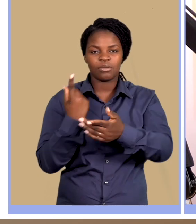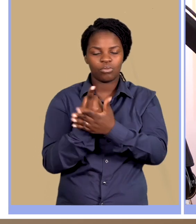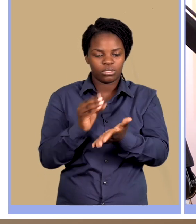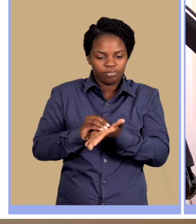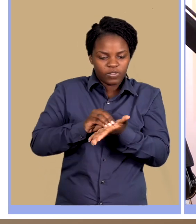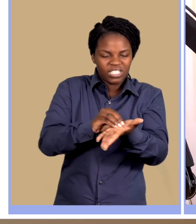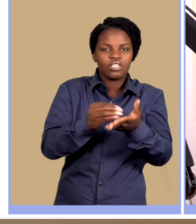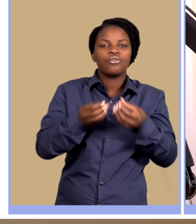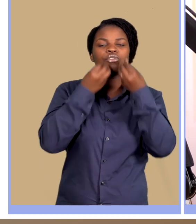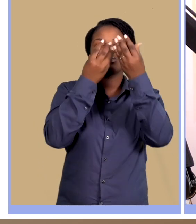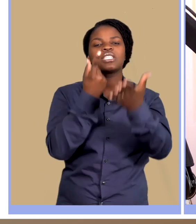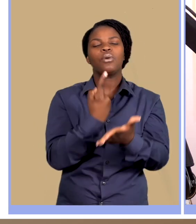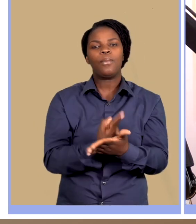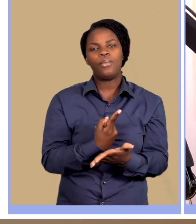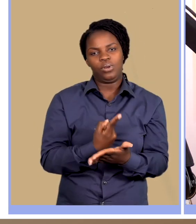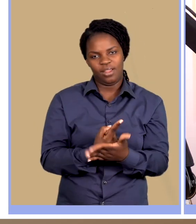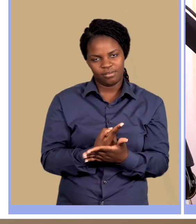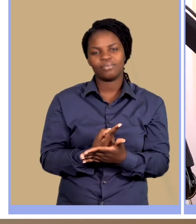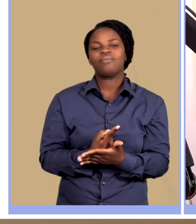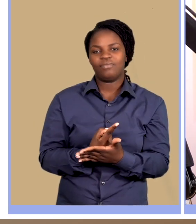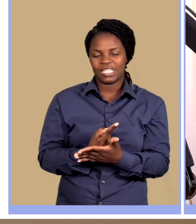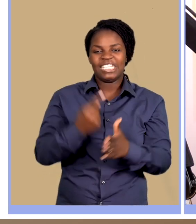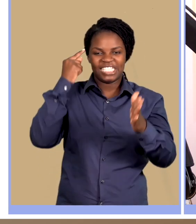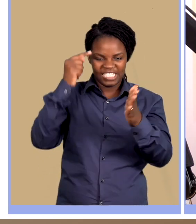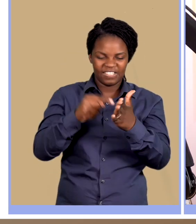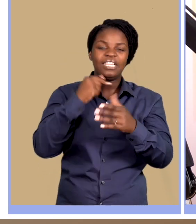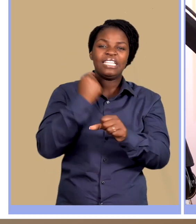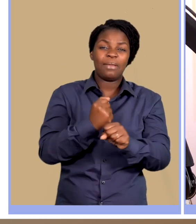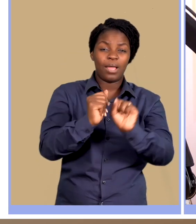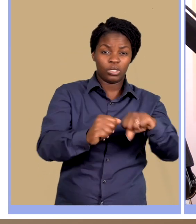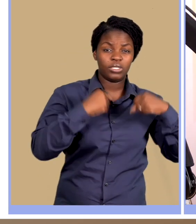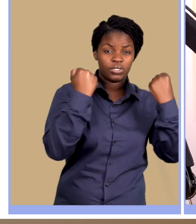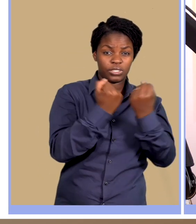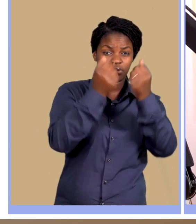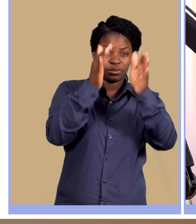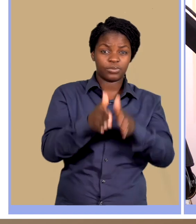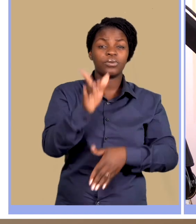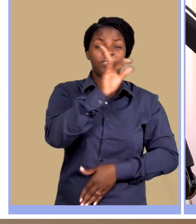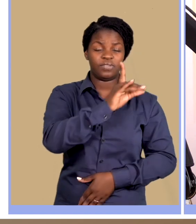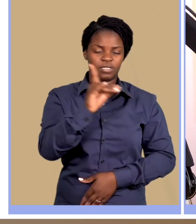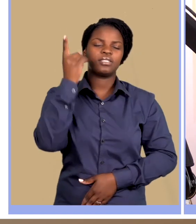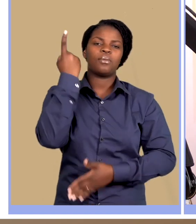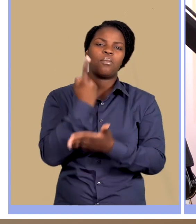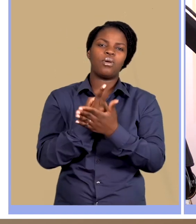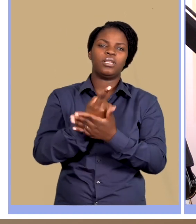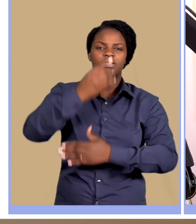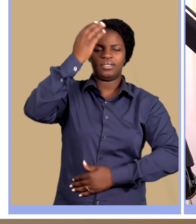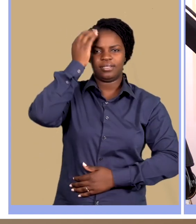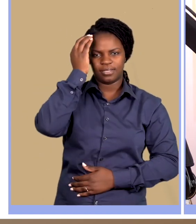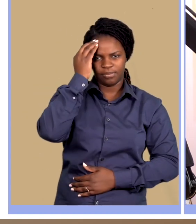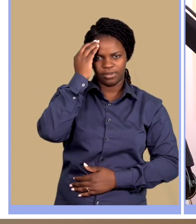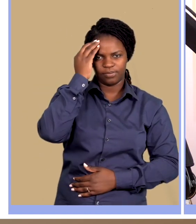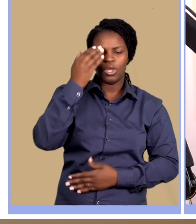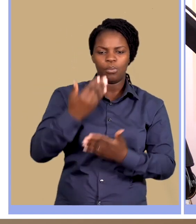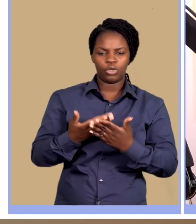Aqui reside então o segredo do trabalho que as organizações das pessoas com deficiência devem fazer. Já é bom sermos